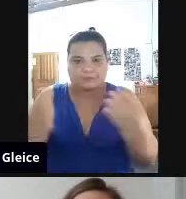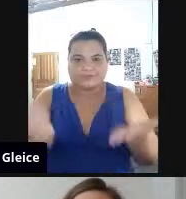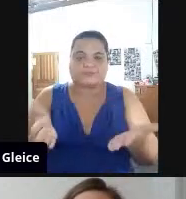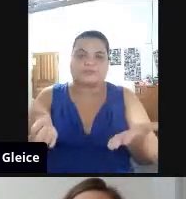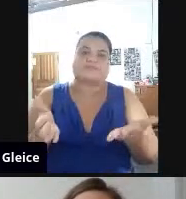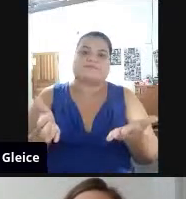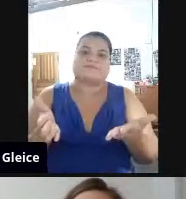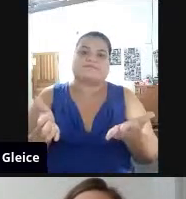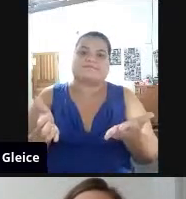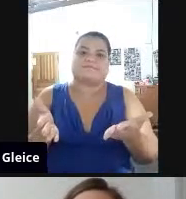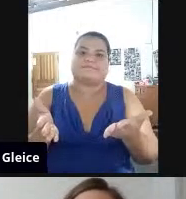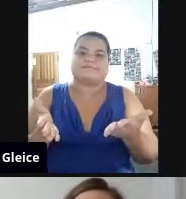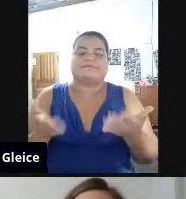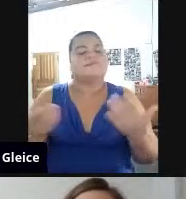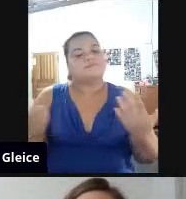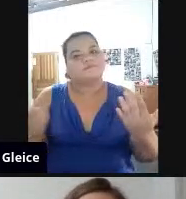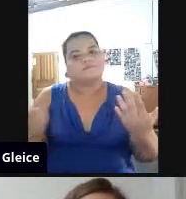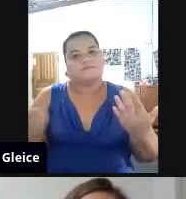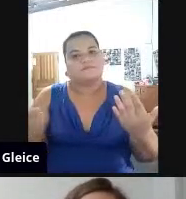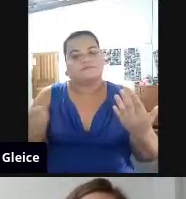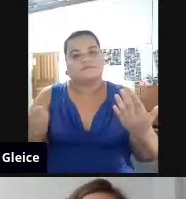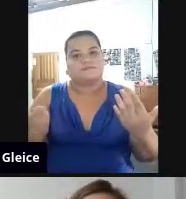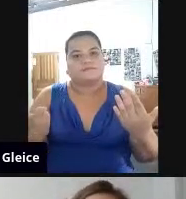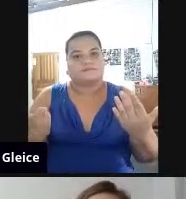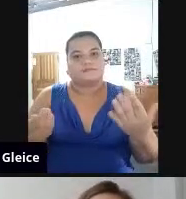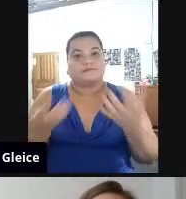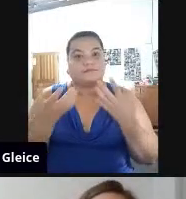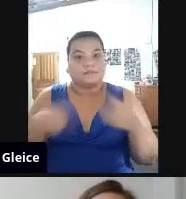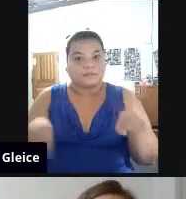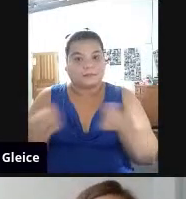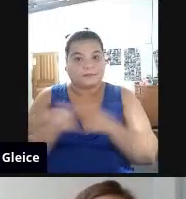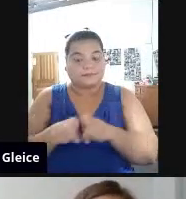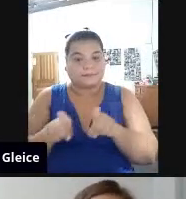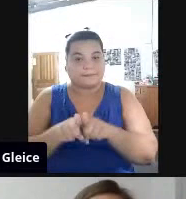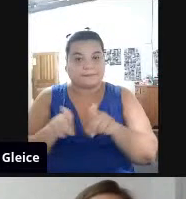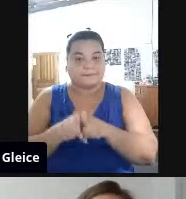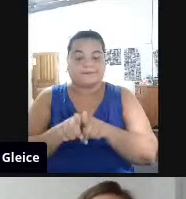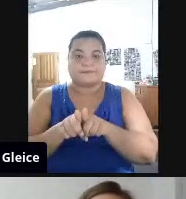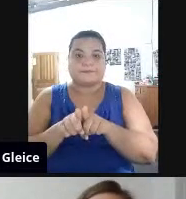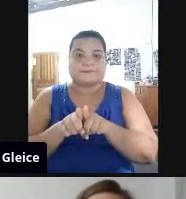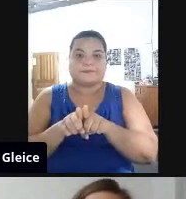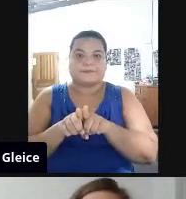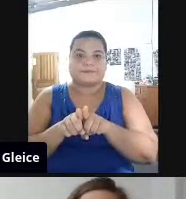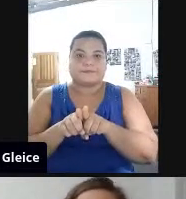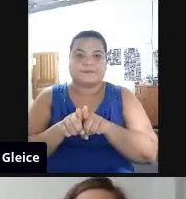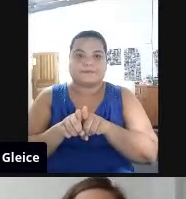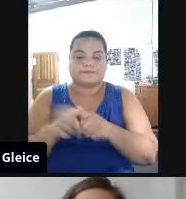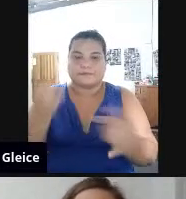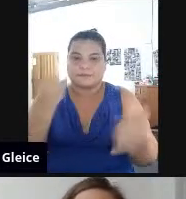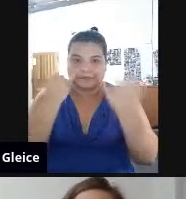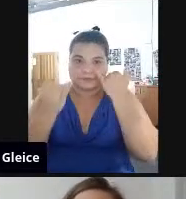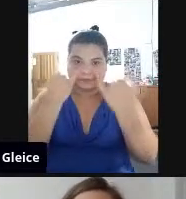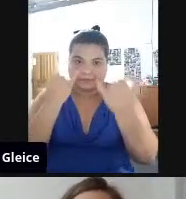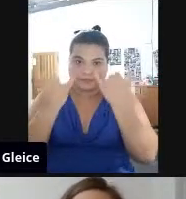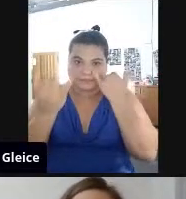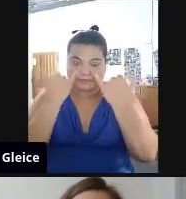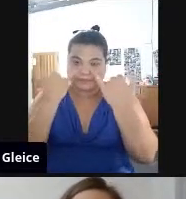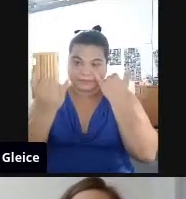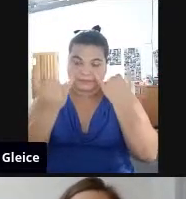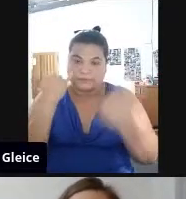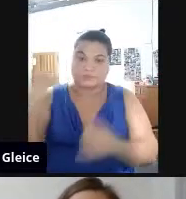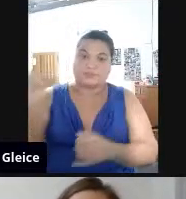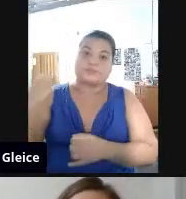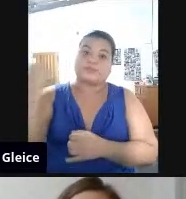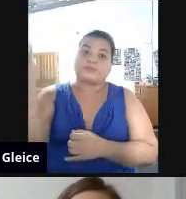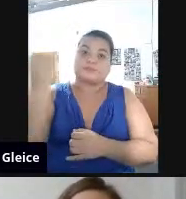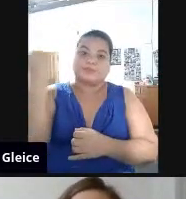né? E eu queria também trazer uma informação que, para mim, é muito importante e que eu considero